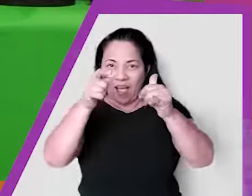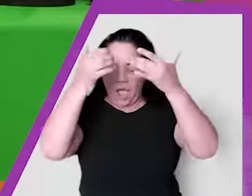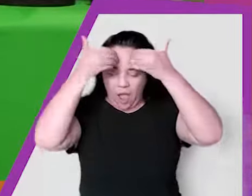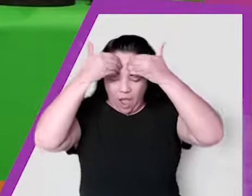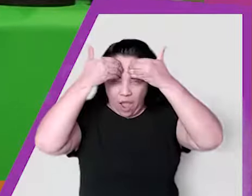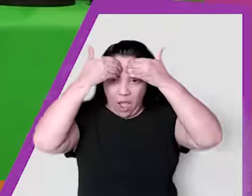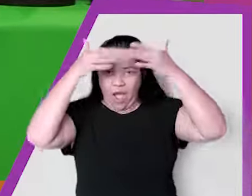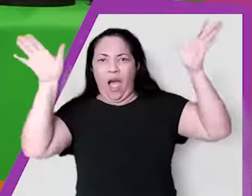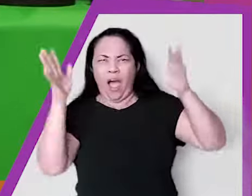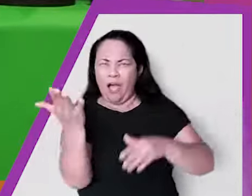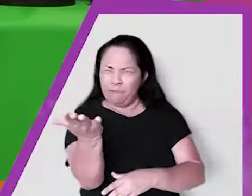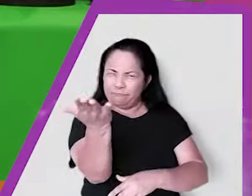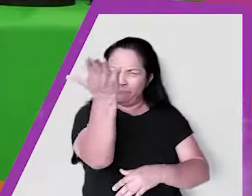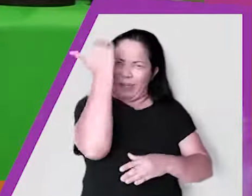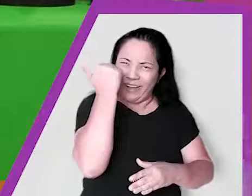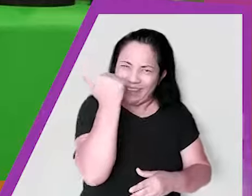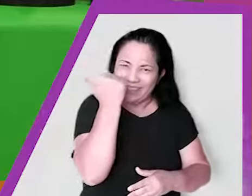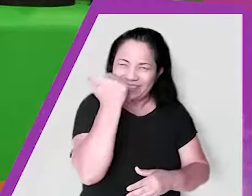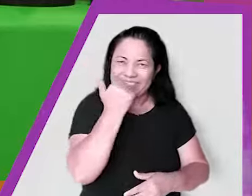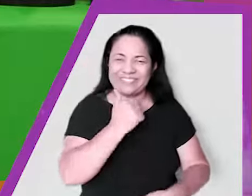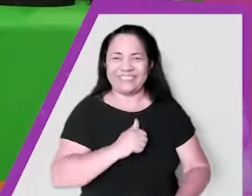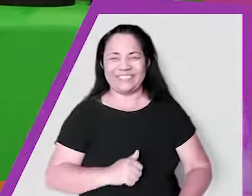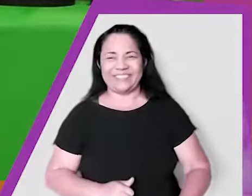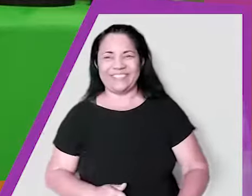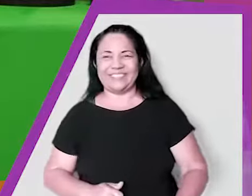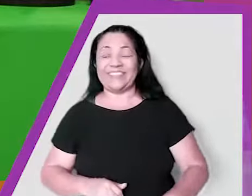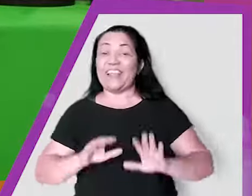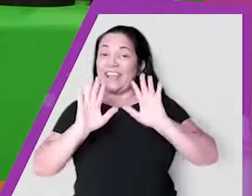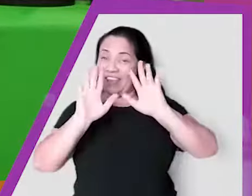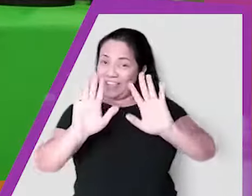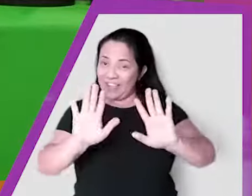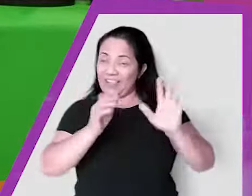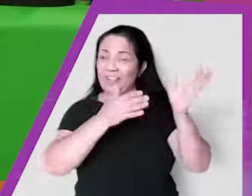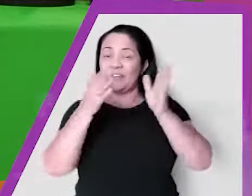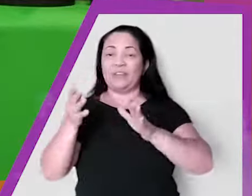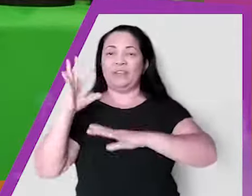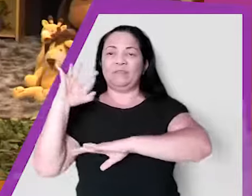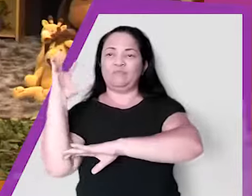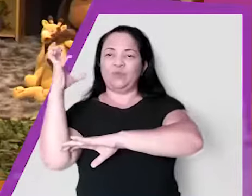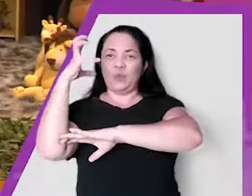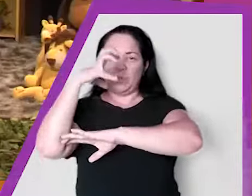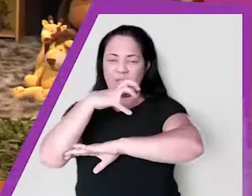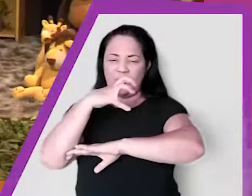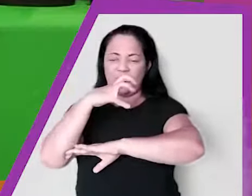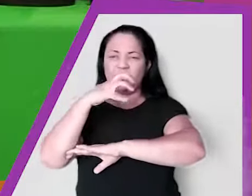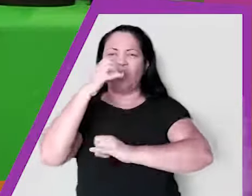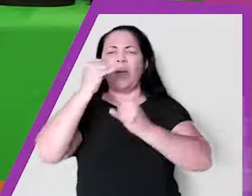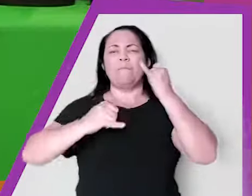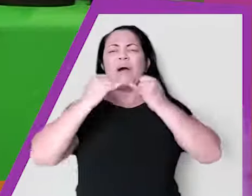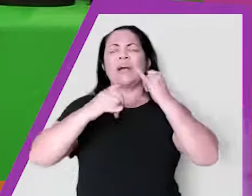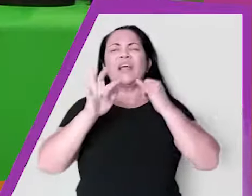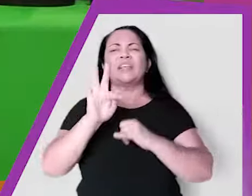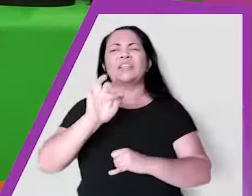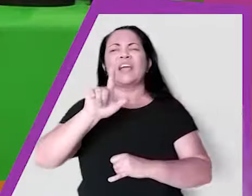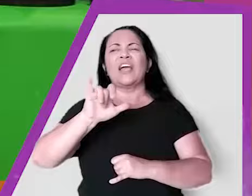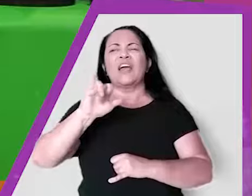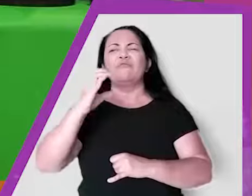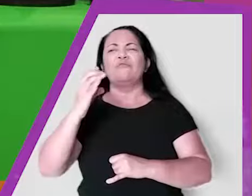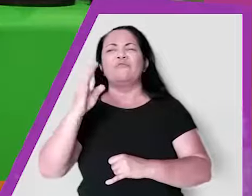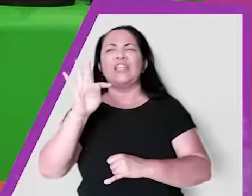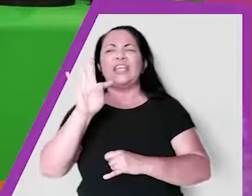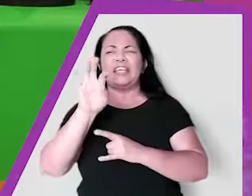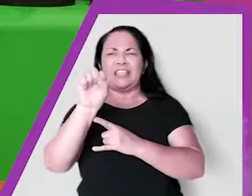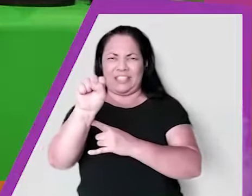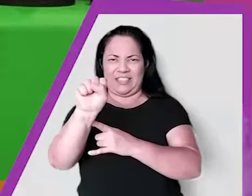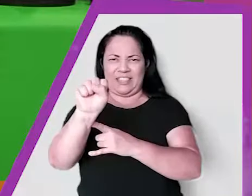Então apertem os cintos da imaginação. Ou soltem, se preferirem. E viajem comigo por essa história. Agora é um pouco diferente.